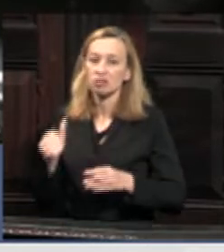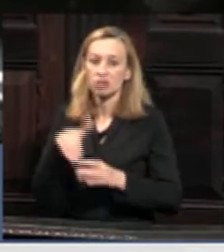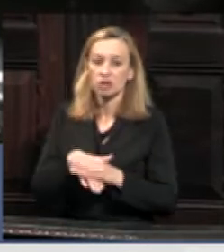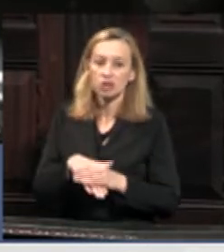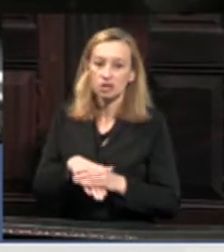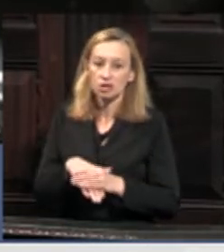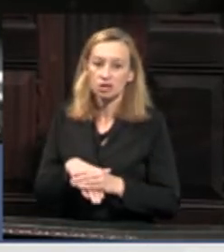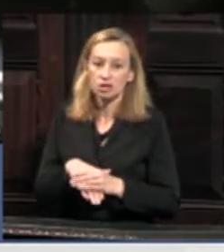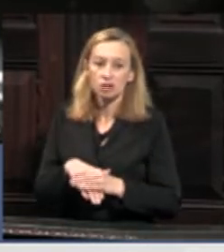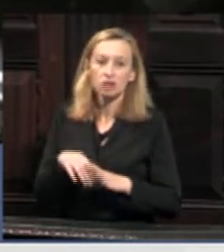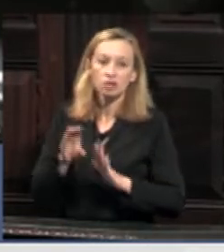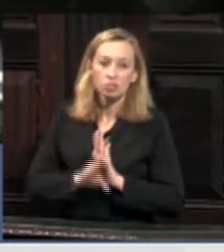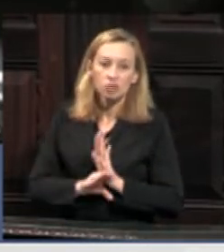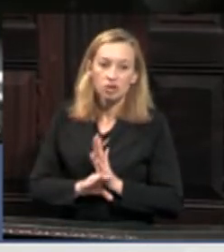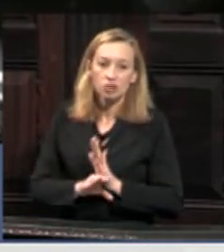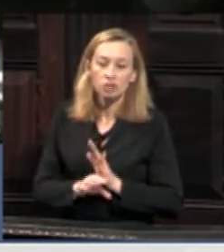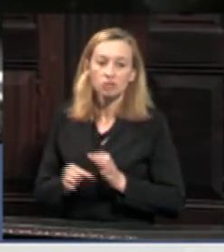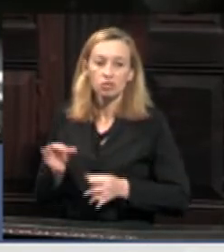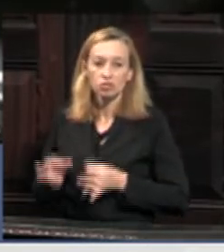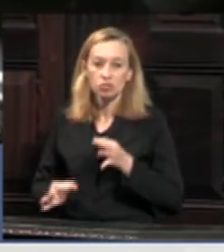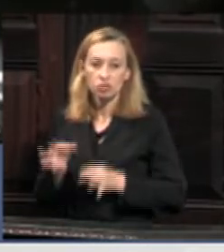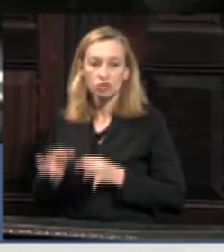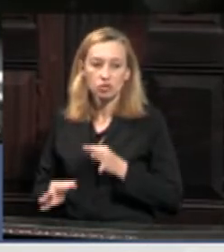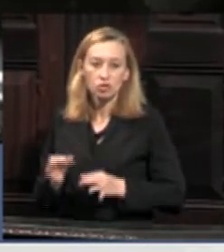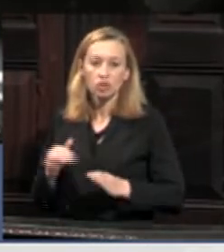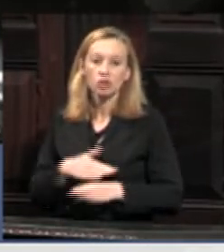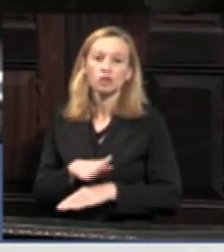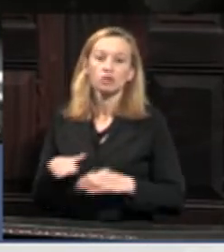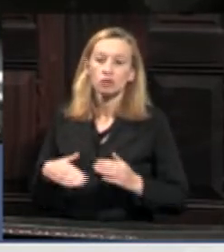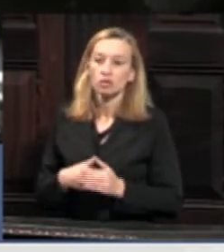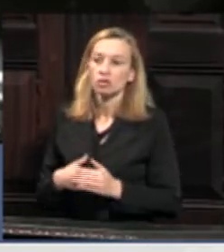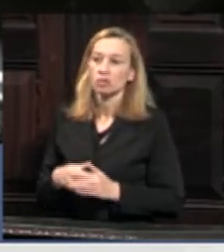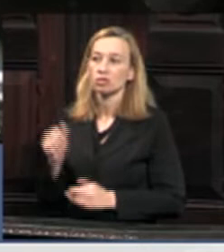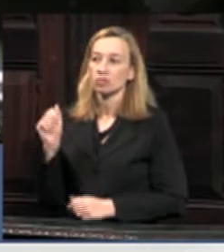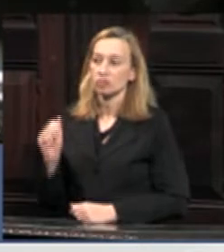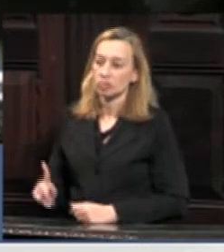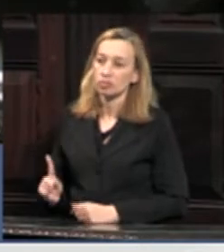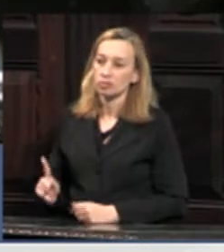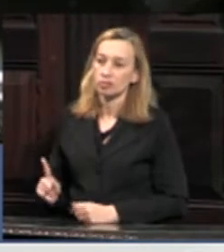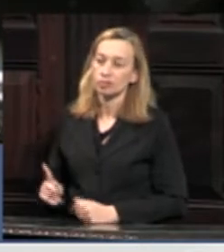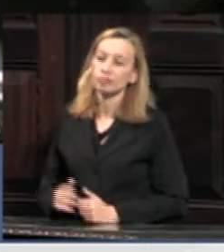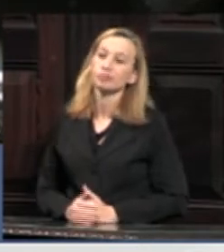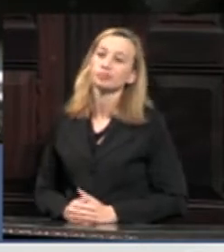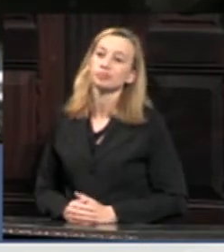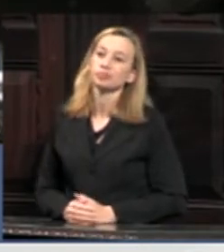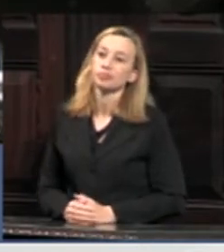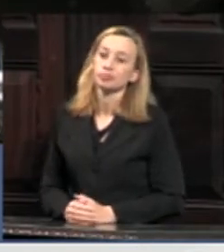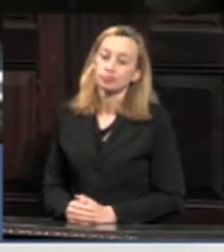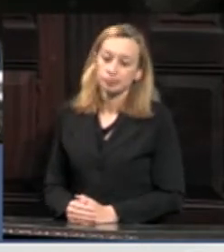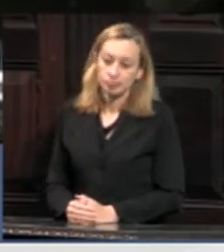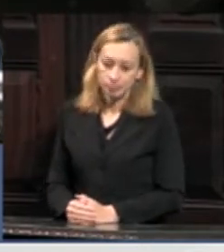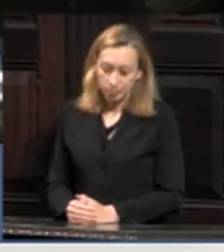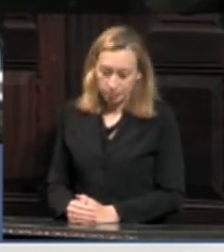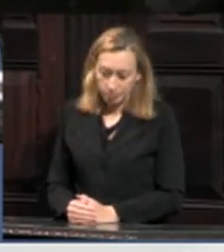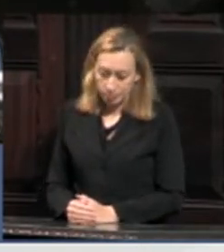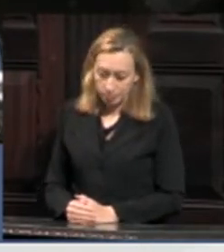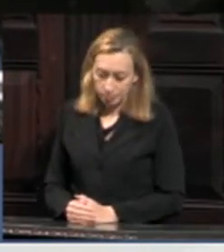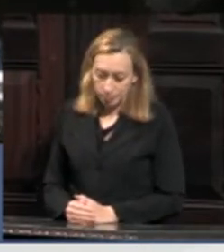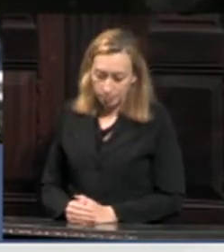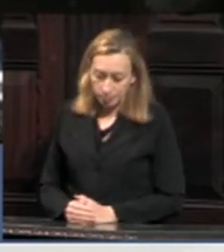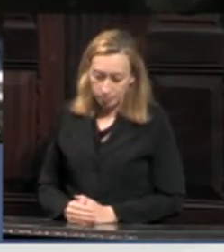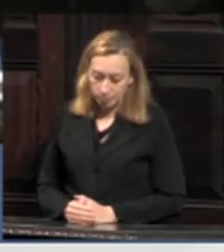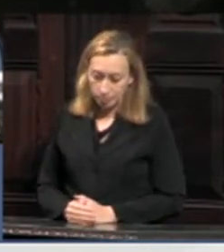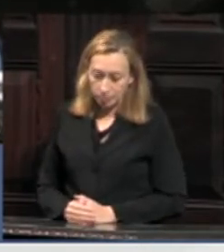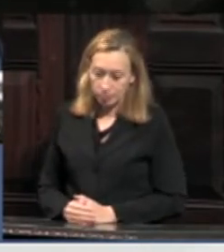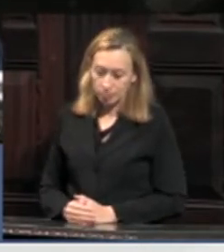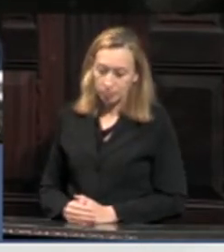da Comissão de Constituição e Justiça. Senhores que aprovam, permaneçam como estão. Aprovado. Vai